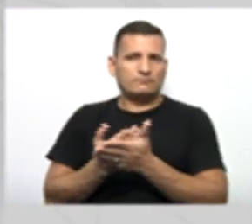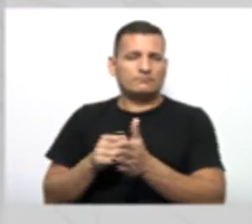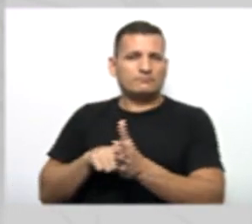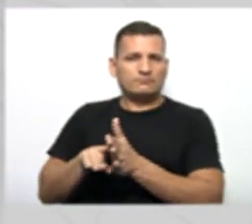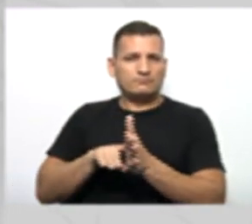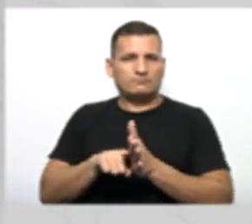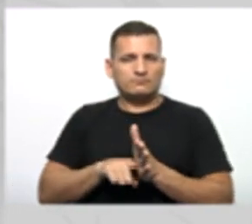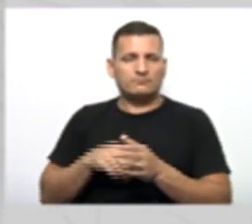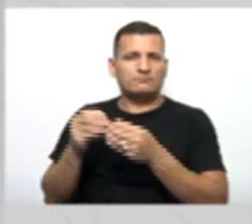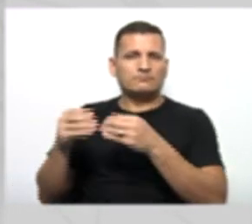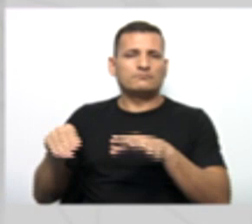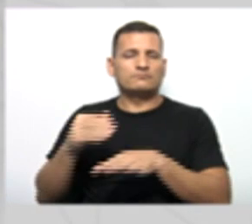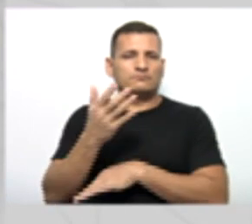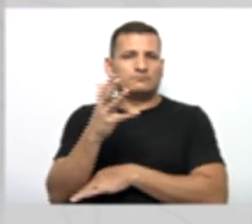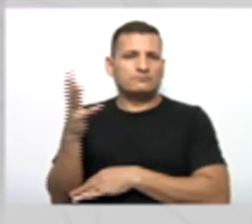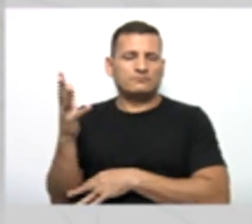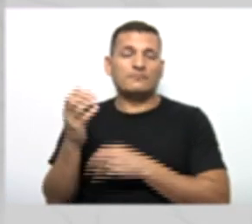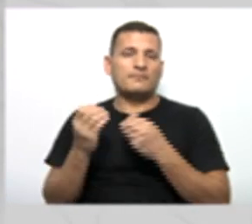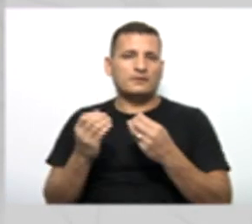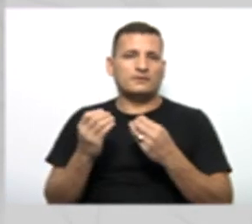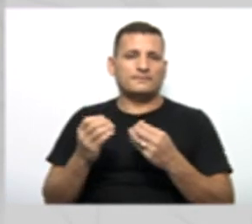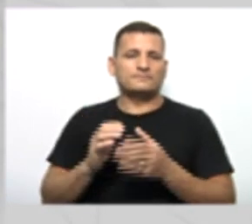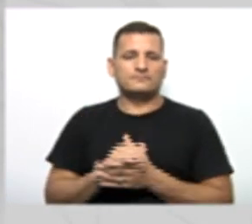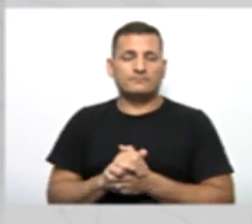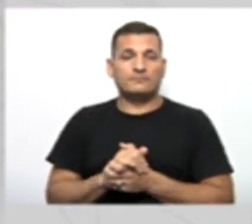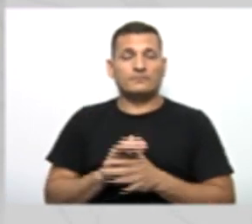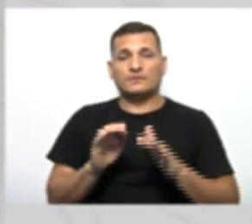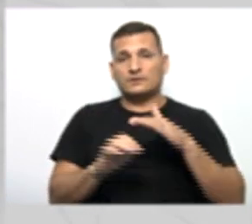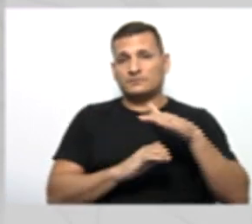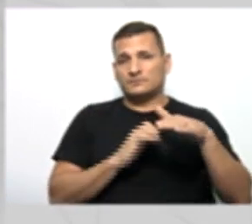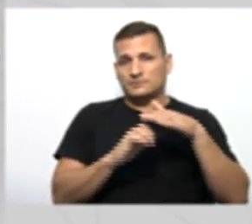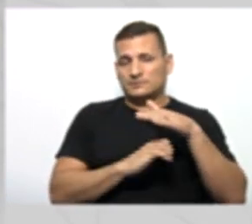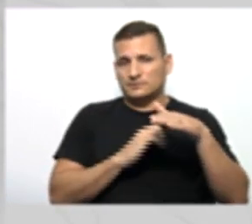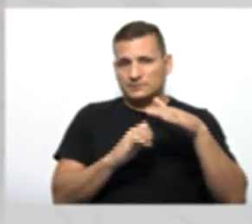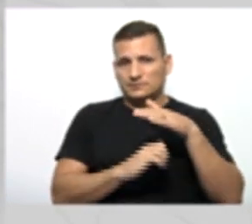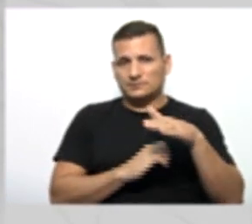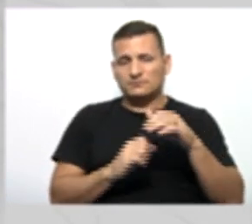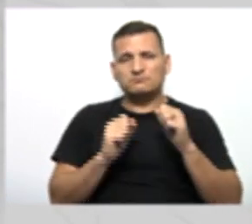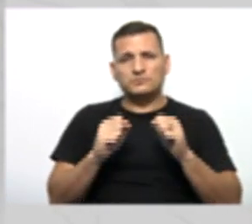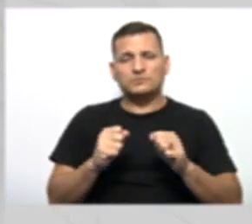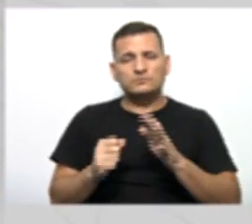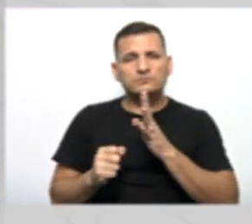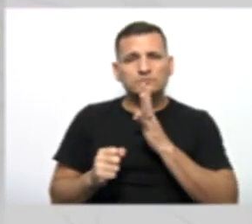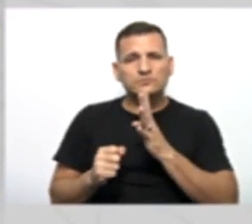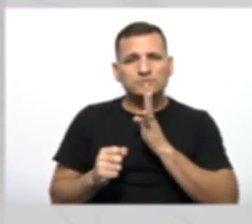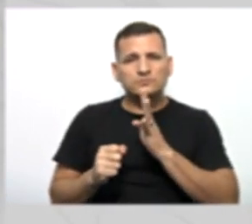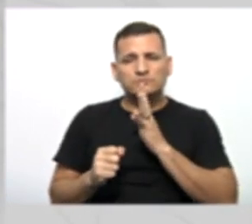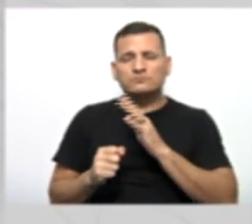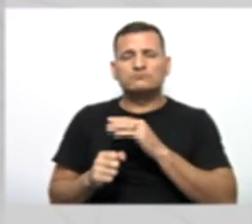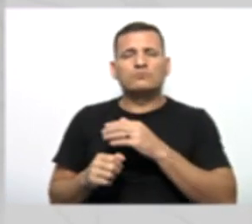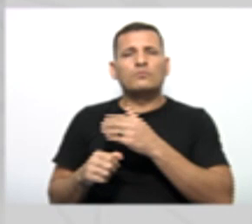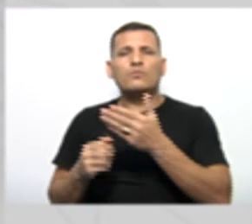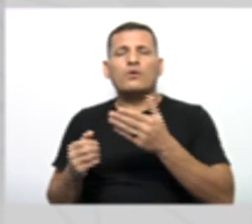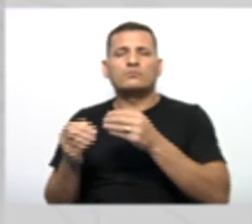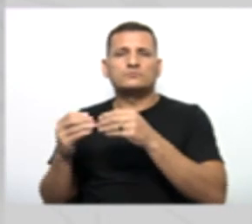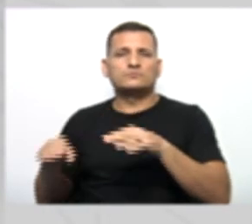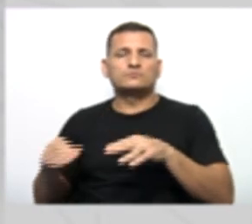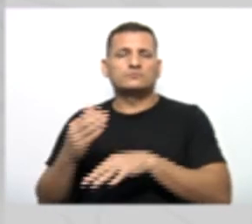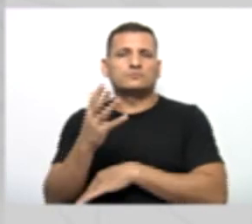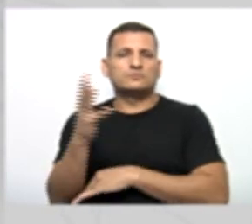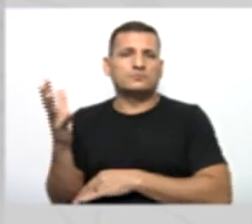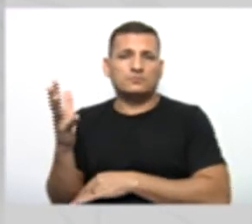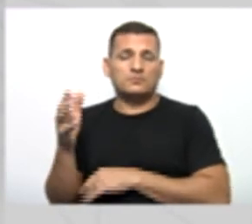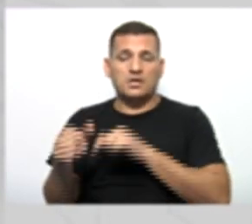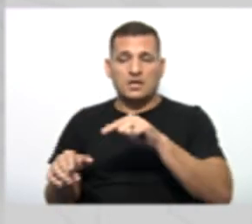ambientais para que os órgãos possam conhecer quais impactos ambientais